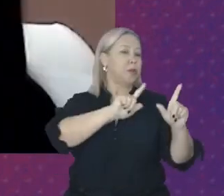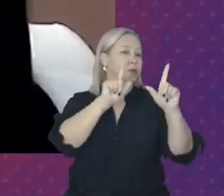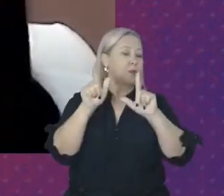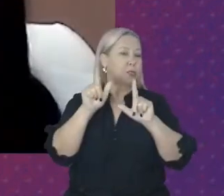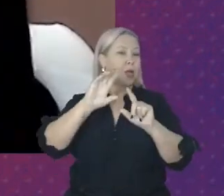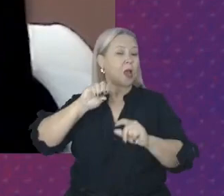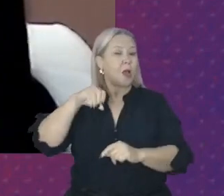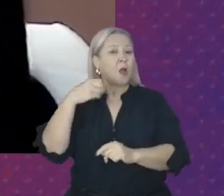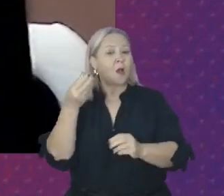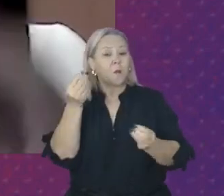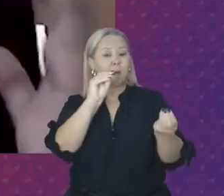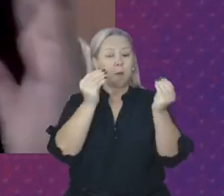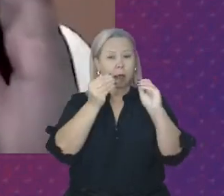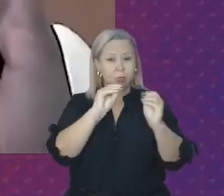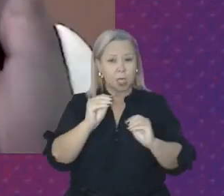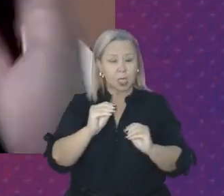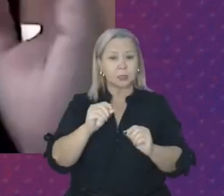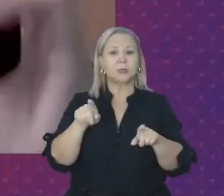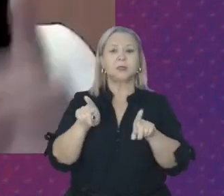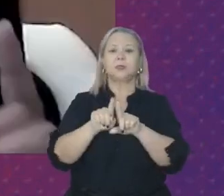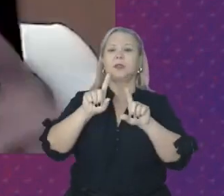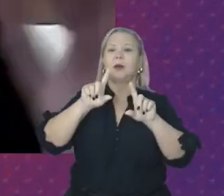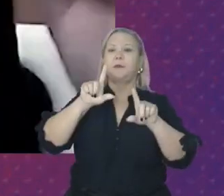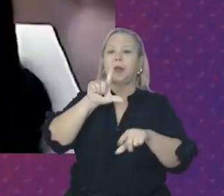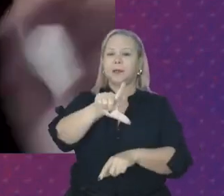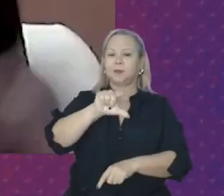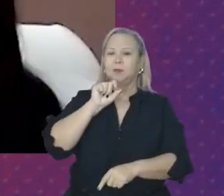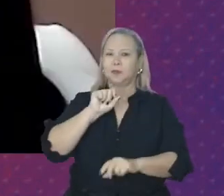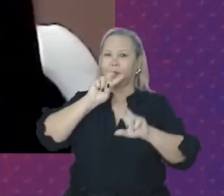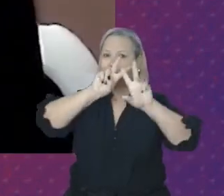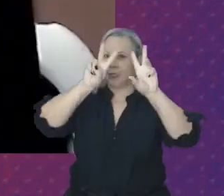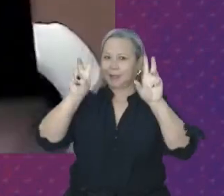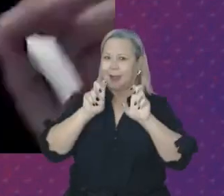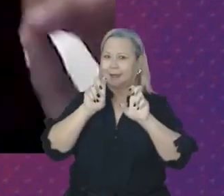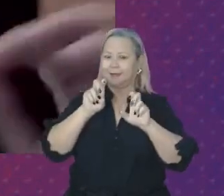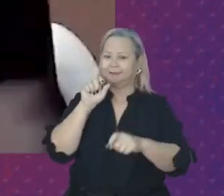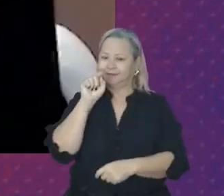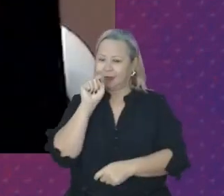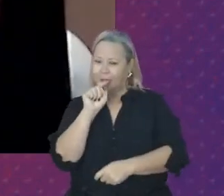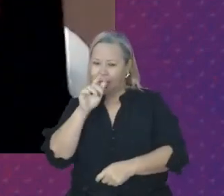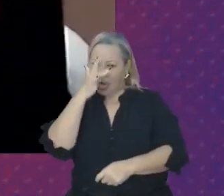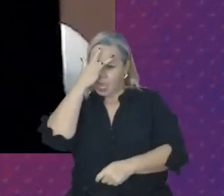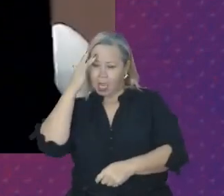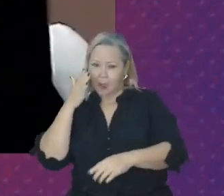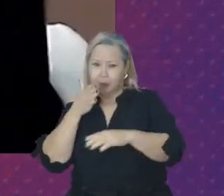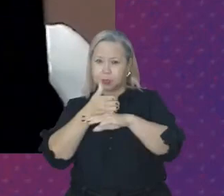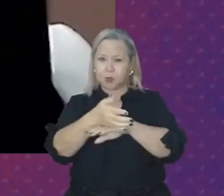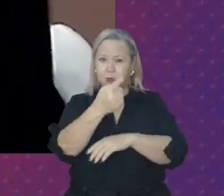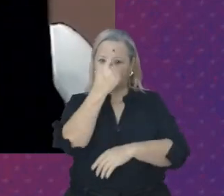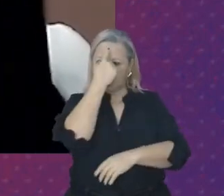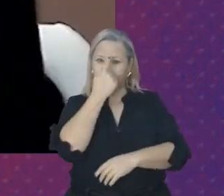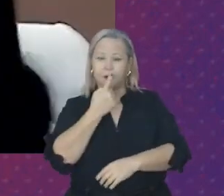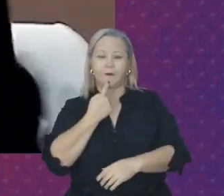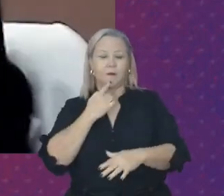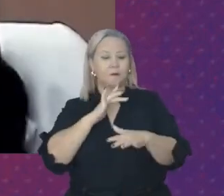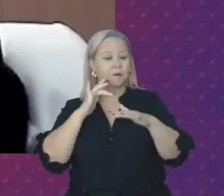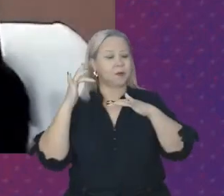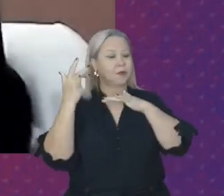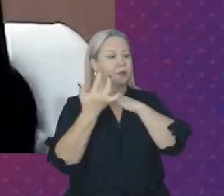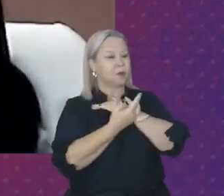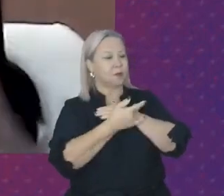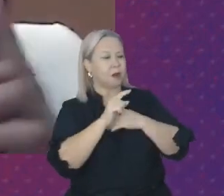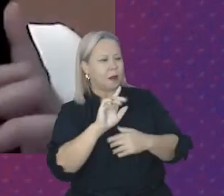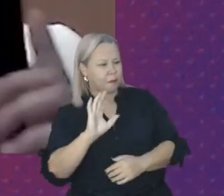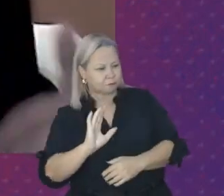seus destaques também. Então, é ali, na hora que a pessoa entra no seu perfil nas redes sociais, que ela